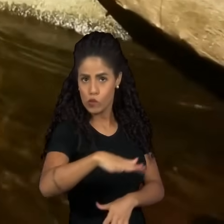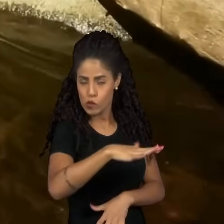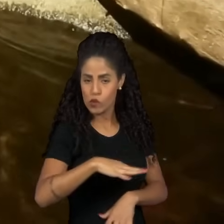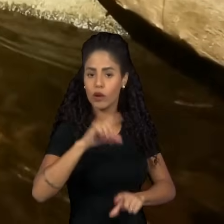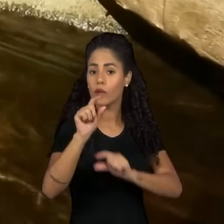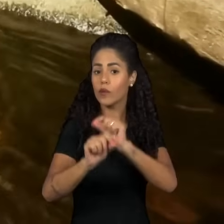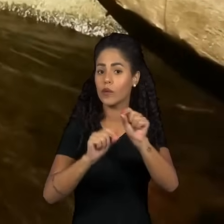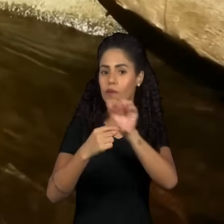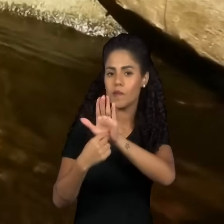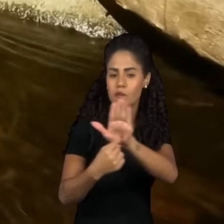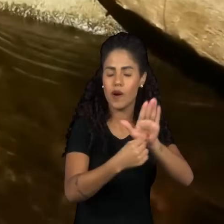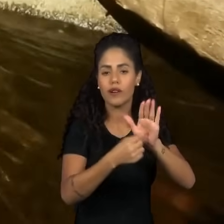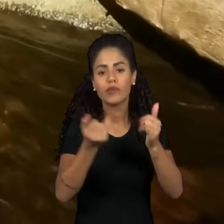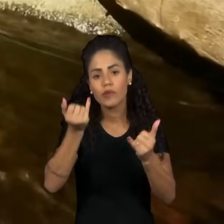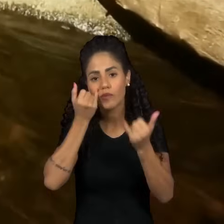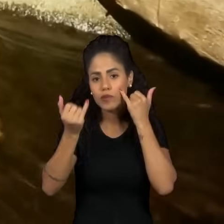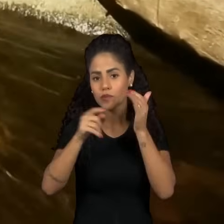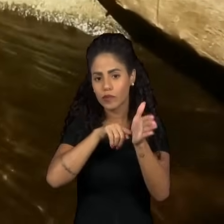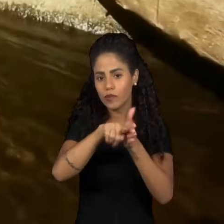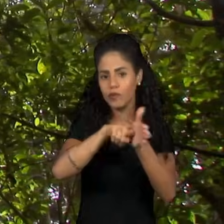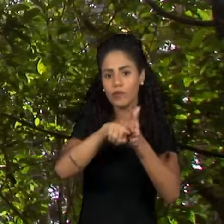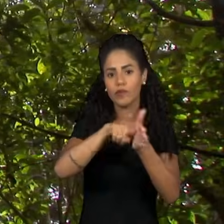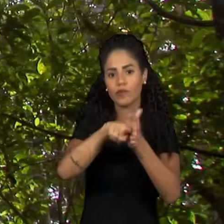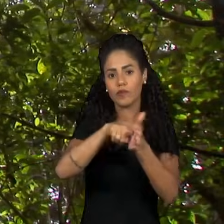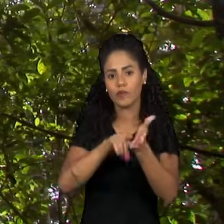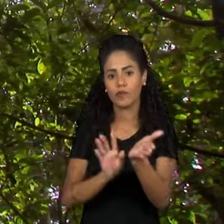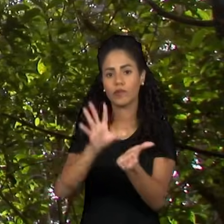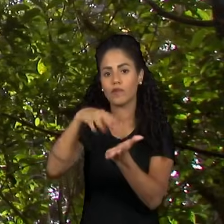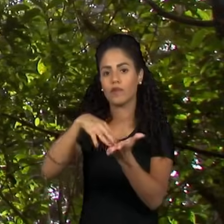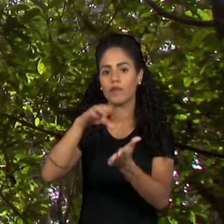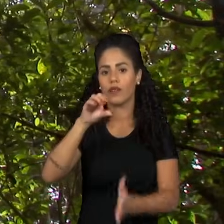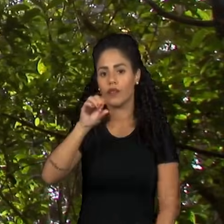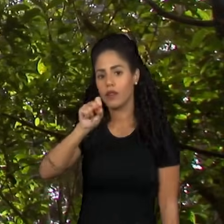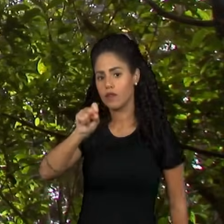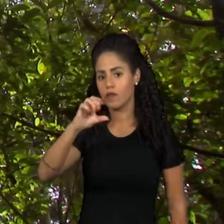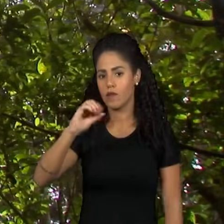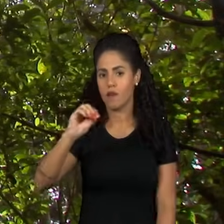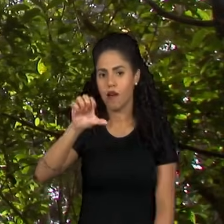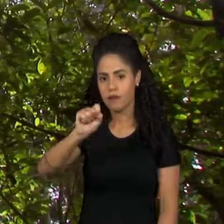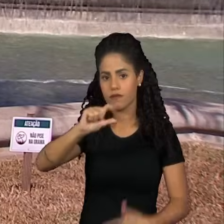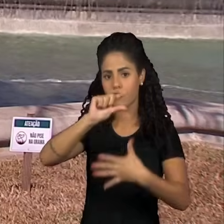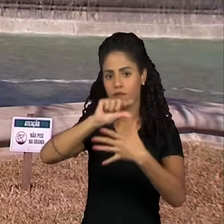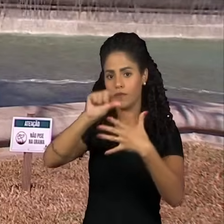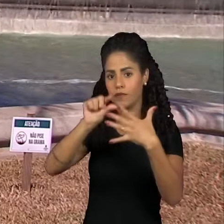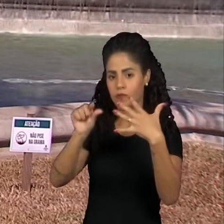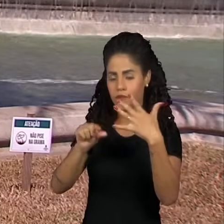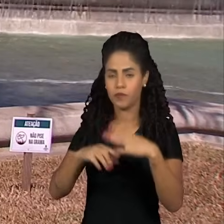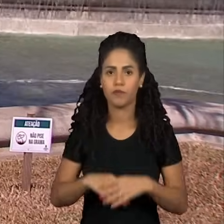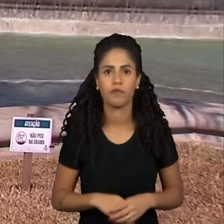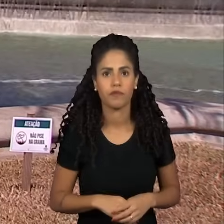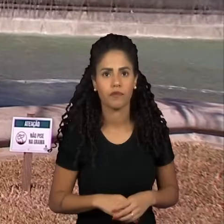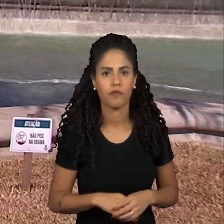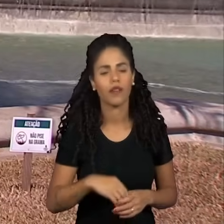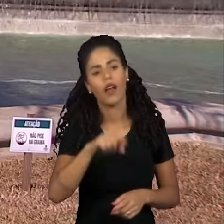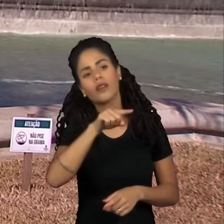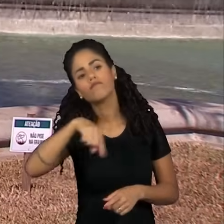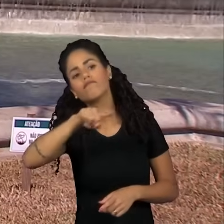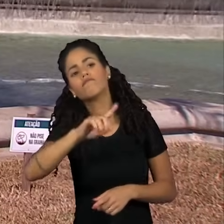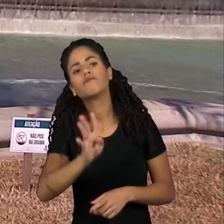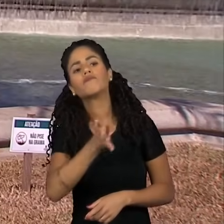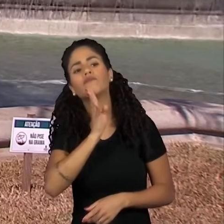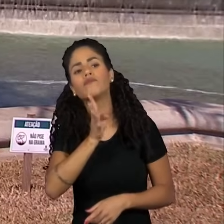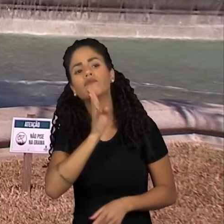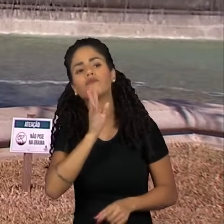o que mostrou um levantamento feito pela Fundação SOS Mata Atlântica. Muita gente deve conhecer, por exemplo, os grandes